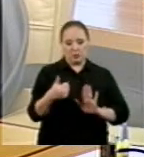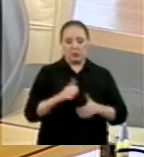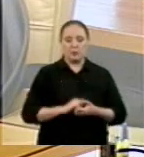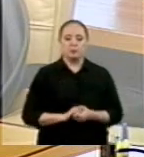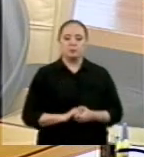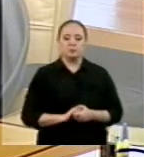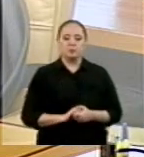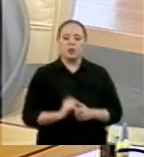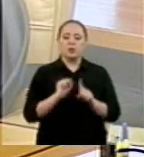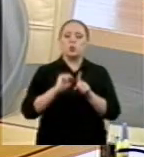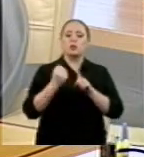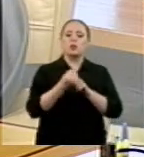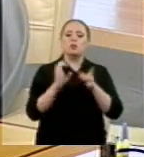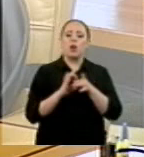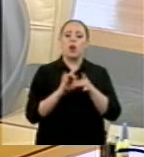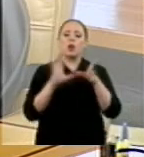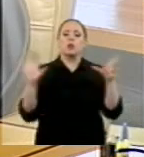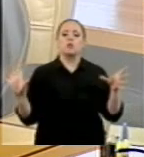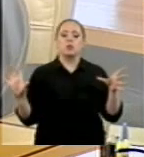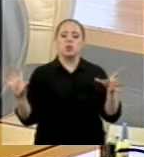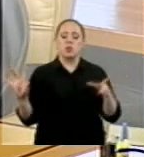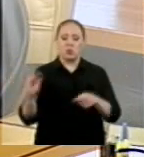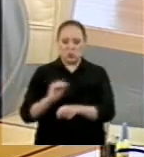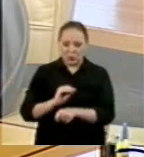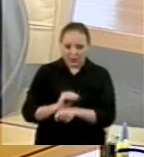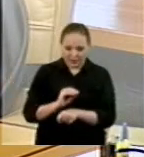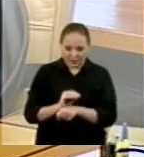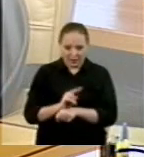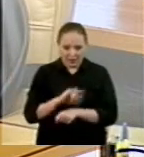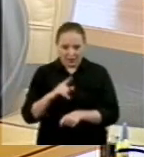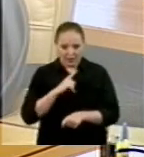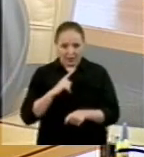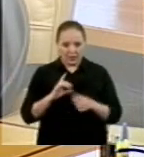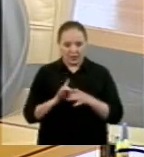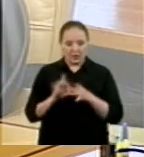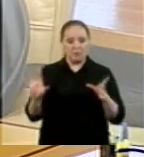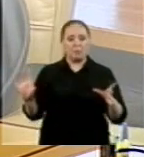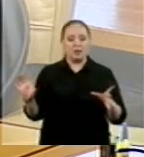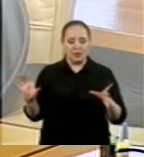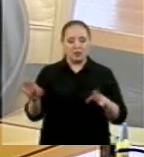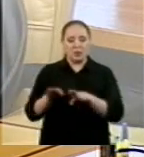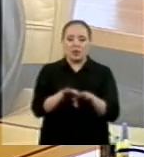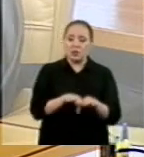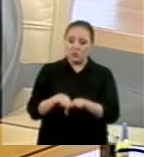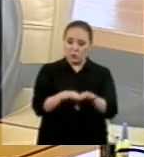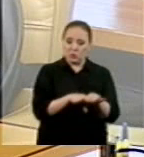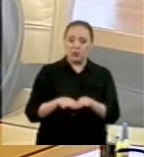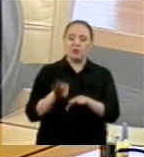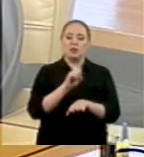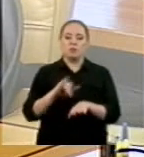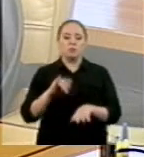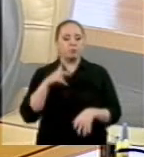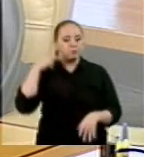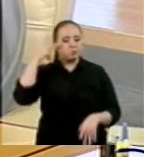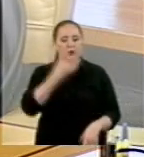uma sociedade livre e solidária. Haverá liberdade e igualdade se as